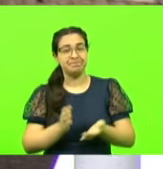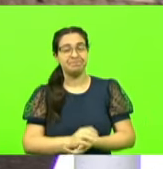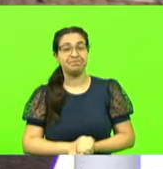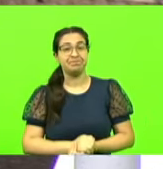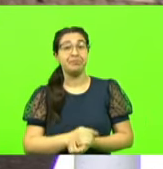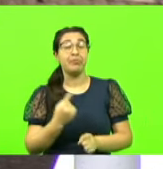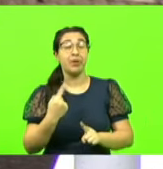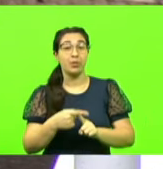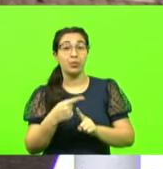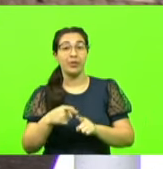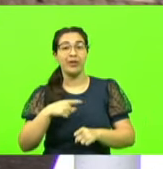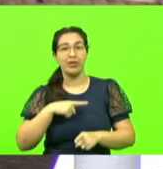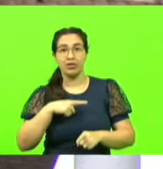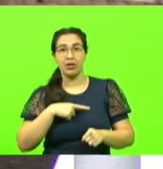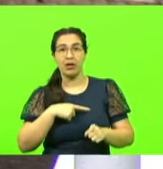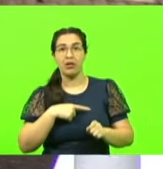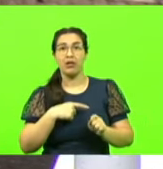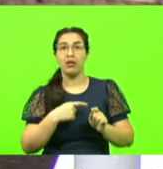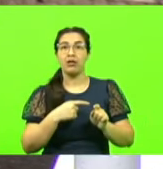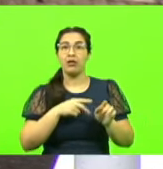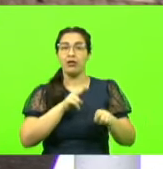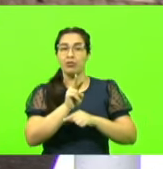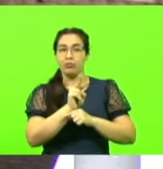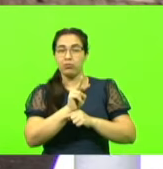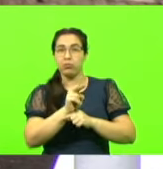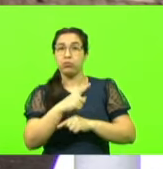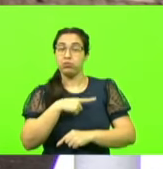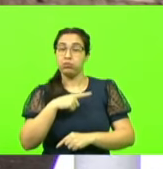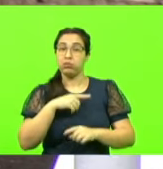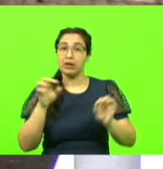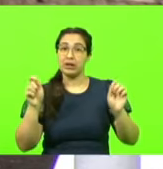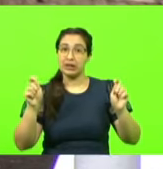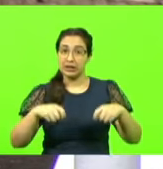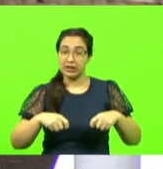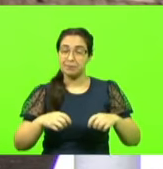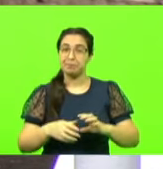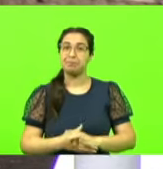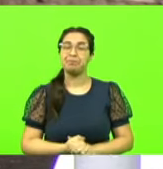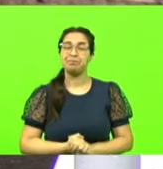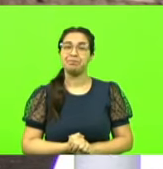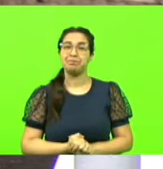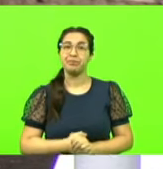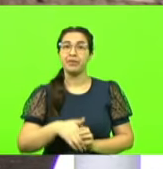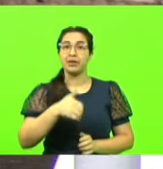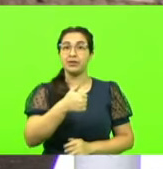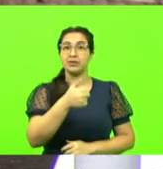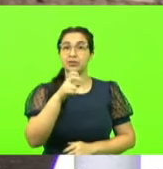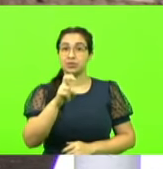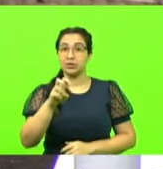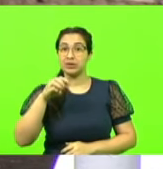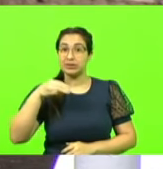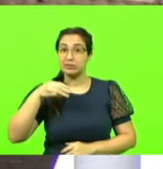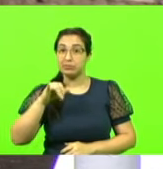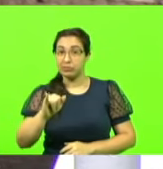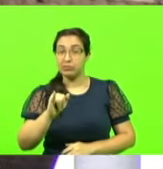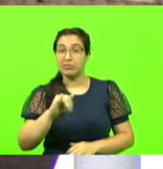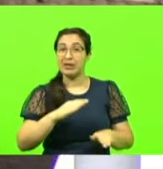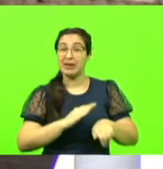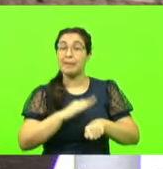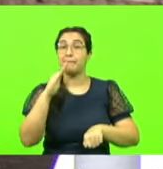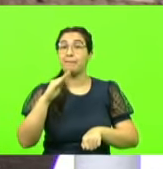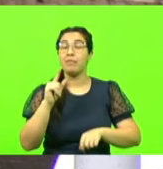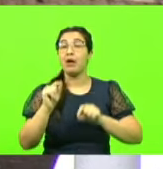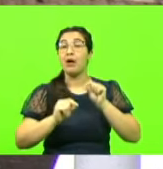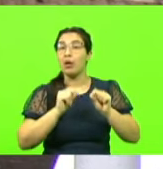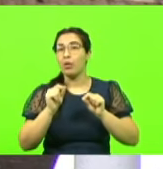espaço fiscal em Santa Catarina que permite isso. E esses 100 milhões a mais, 115 milhões a mais, é justamente